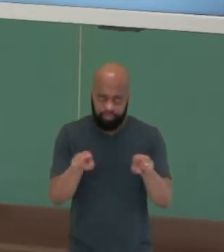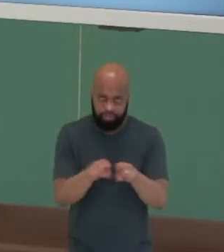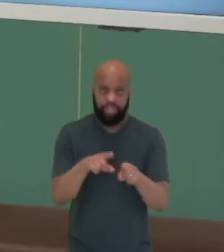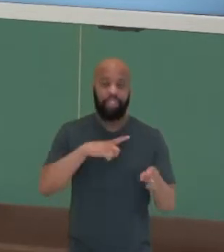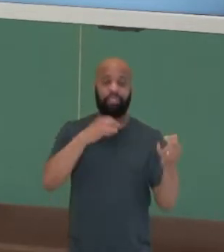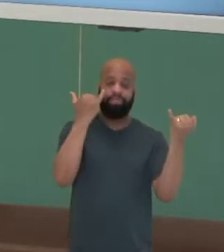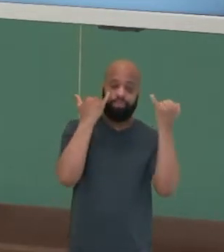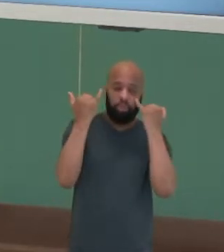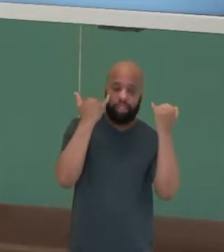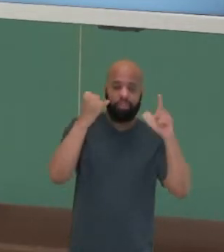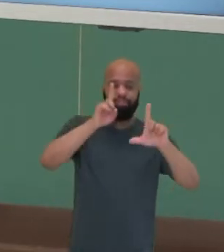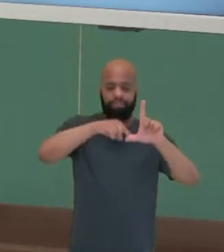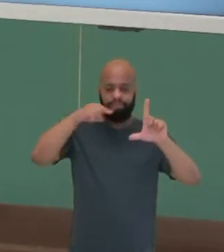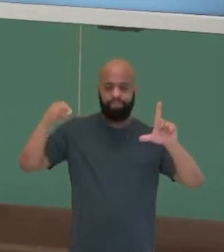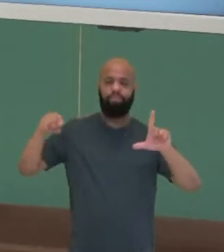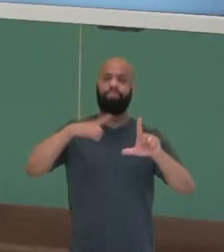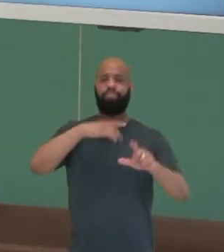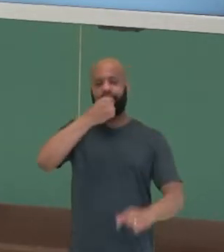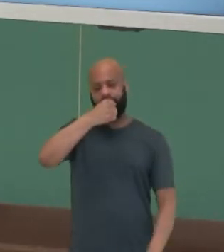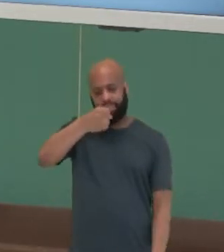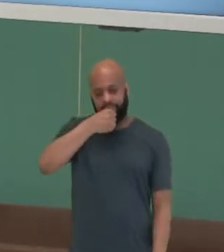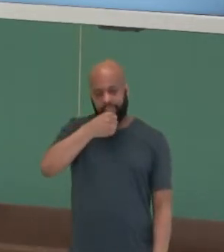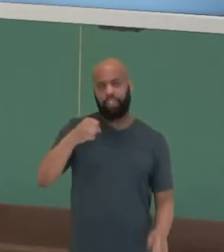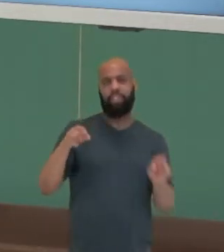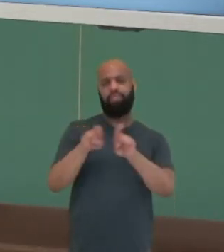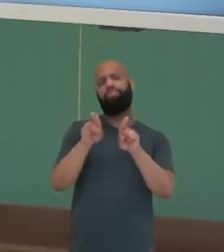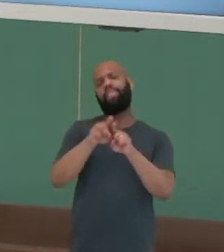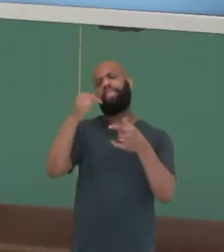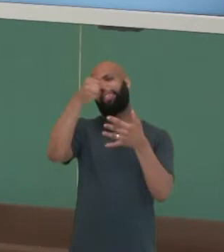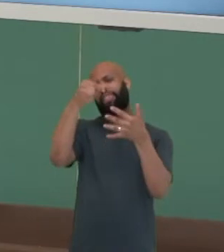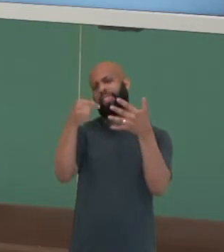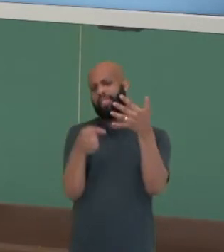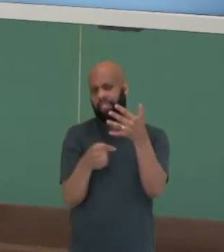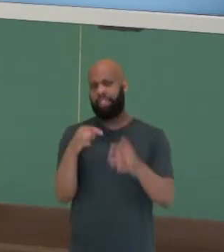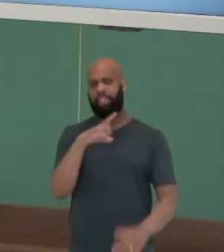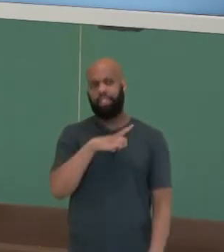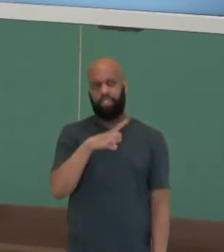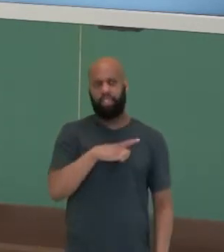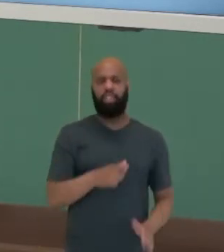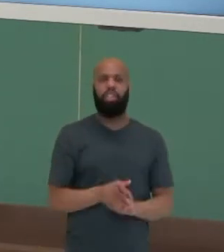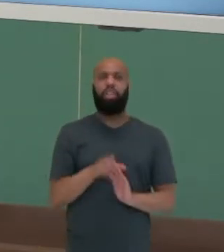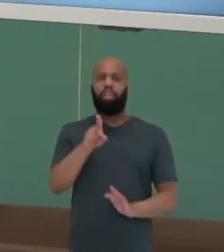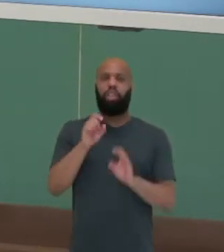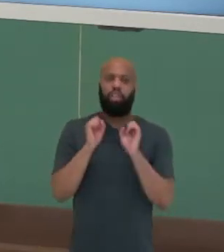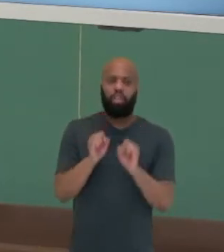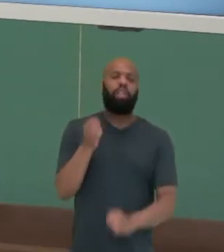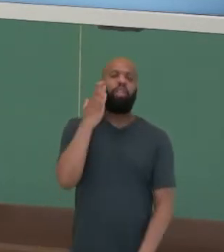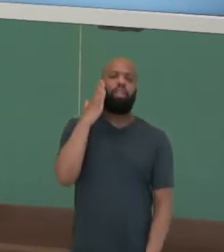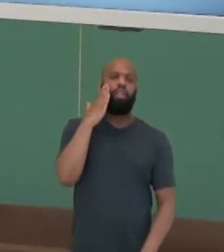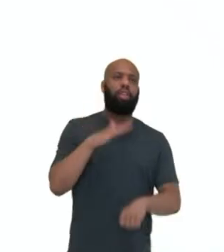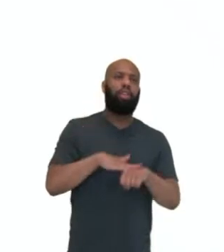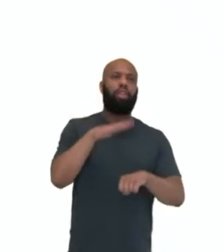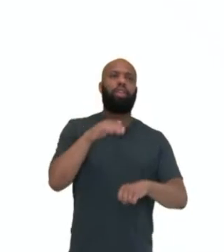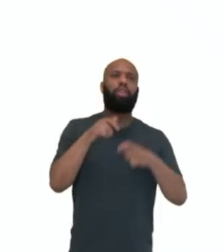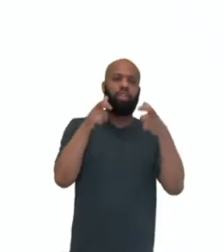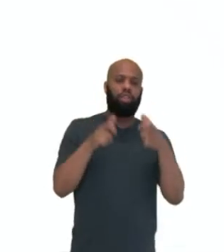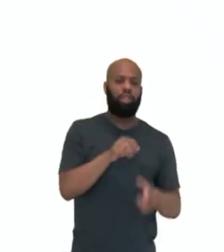dados estatísticos, entrevistas, dentre outros pressupostos. Você pode saber mais em